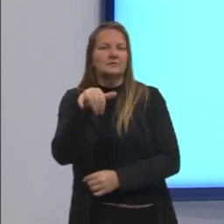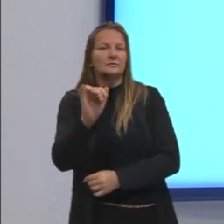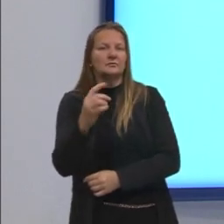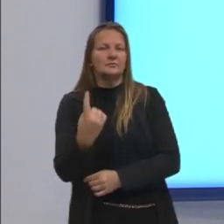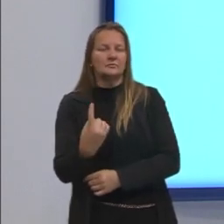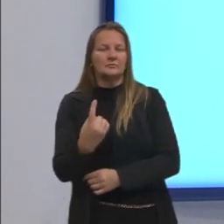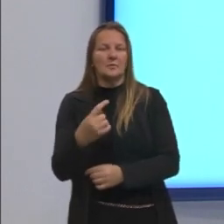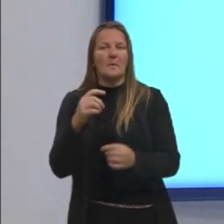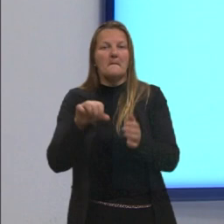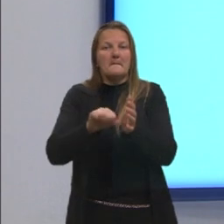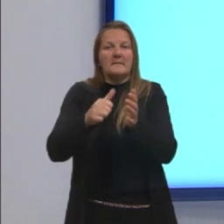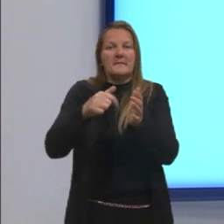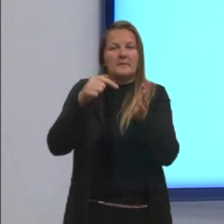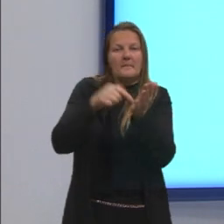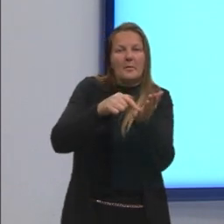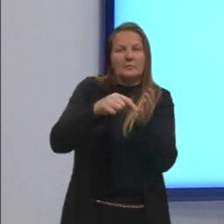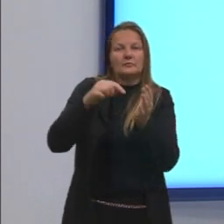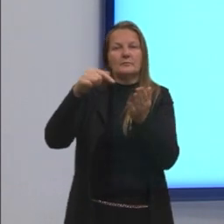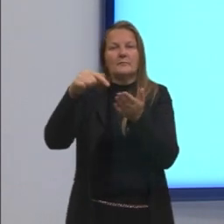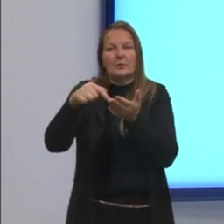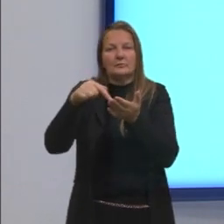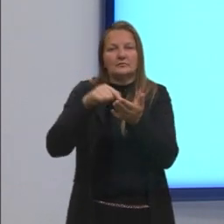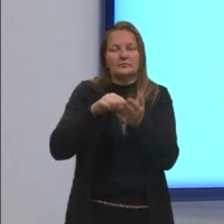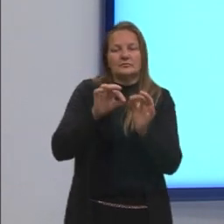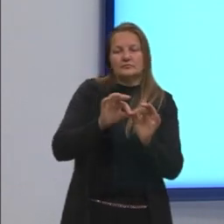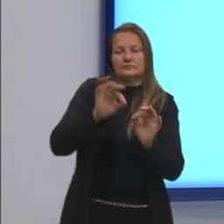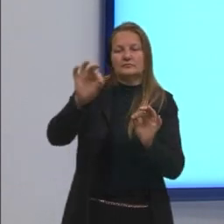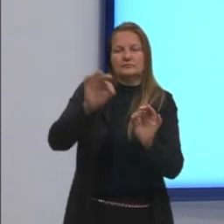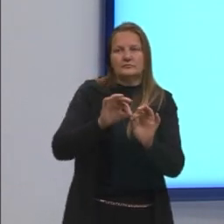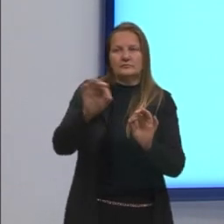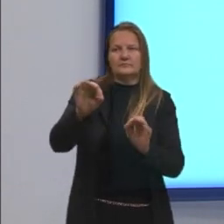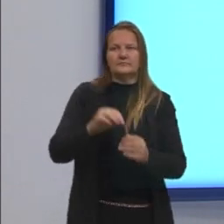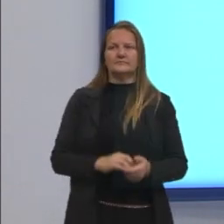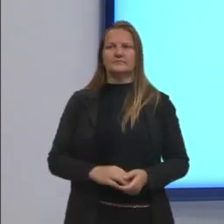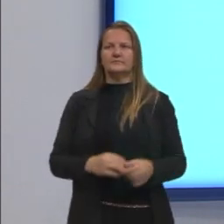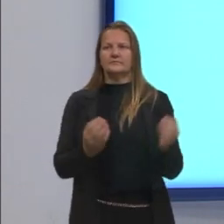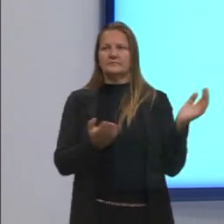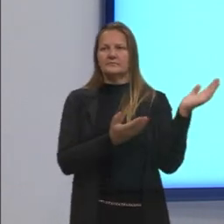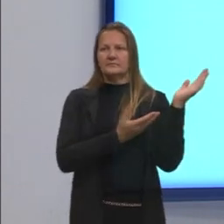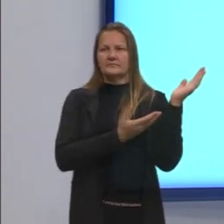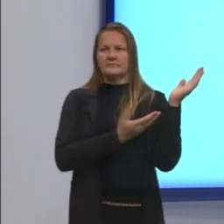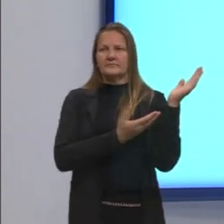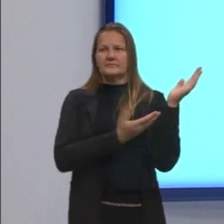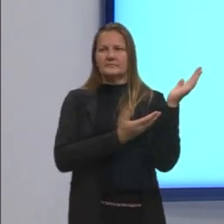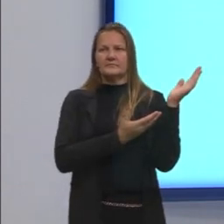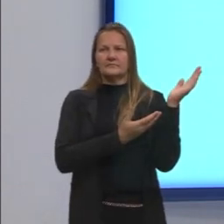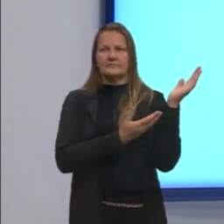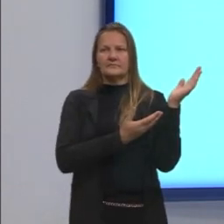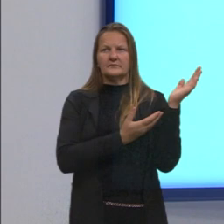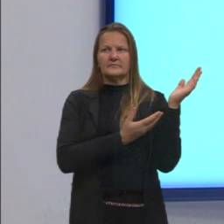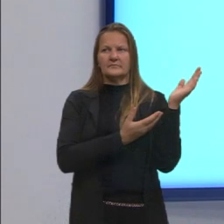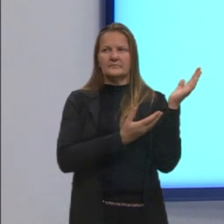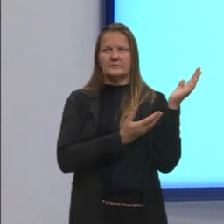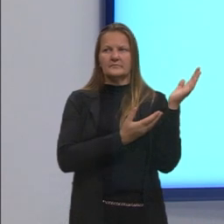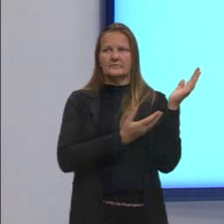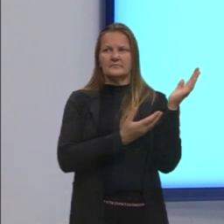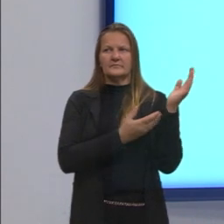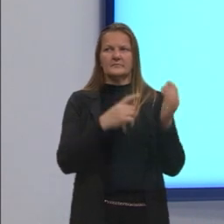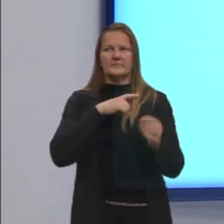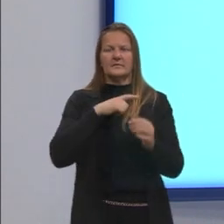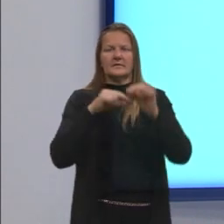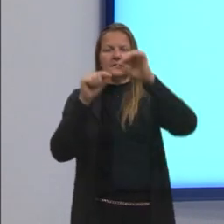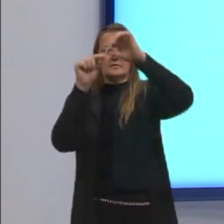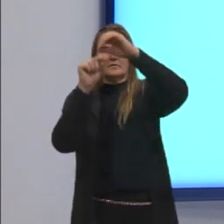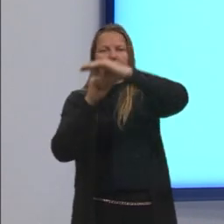que seria o primeiro ponto Então vamos lá aqui eu peguei então dois pontos no gráfico a gente tem aqui quando